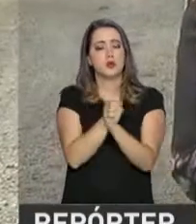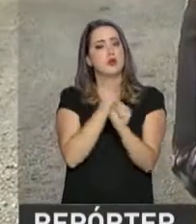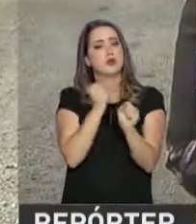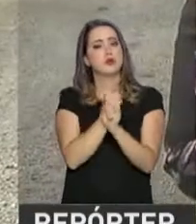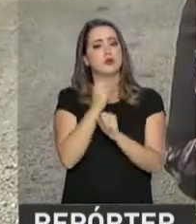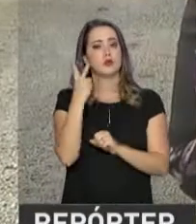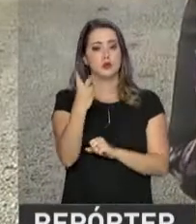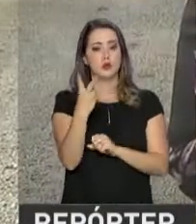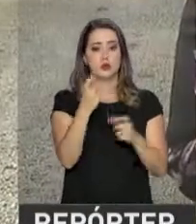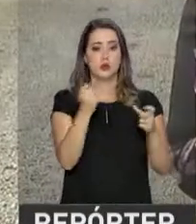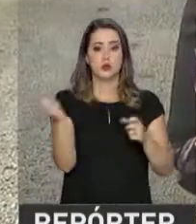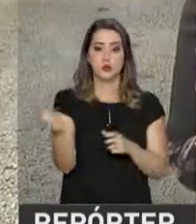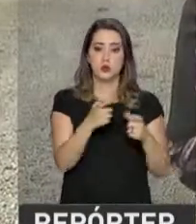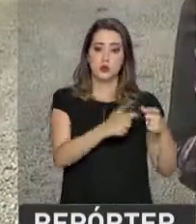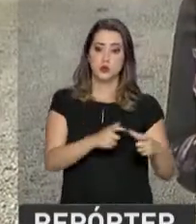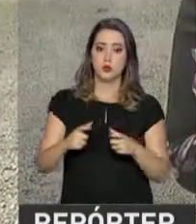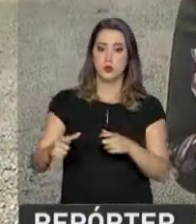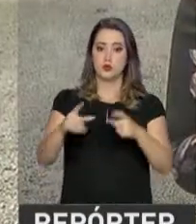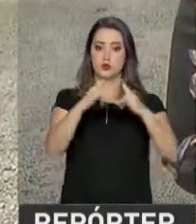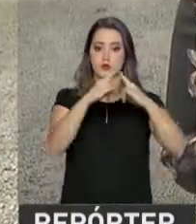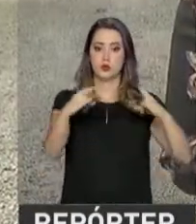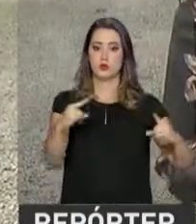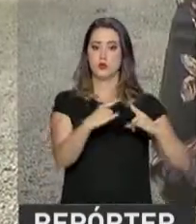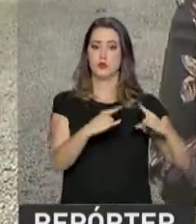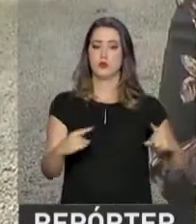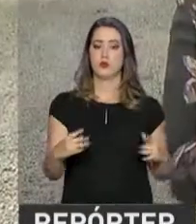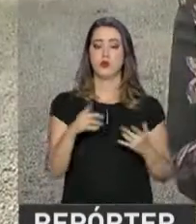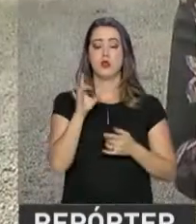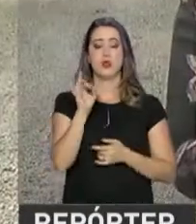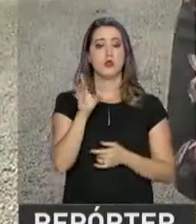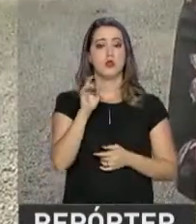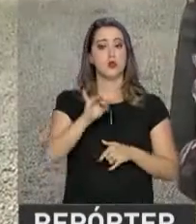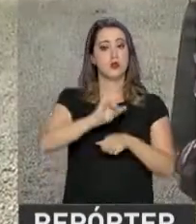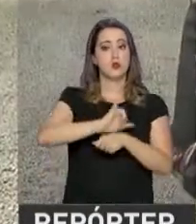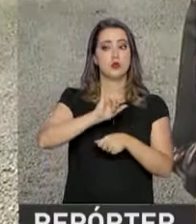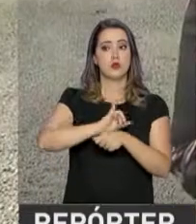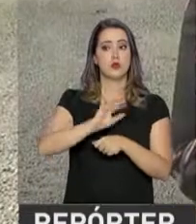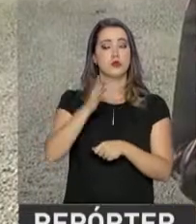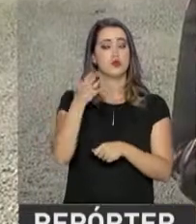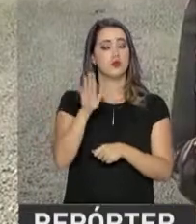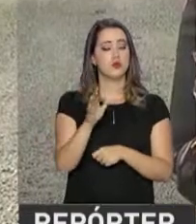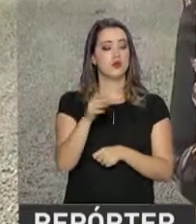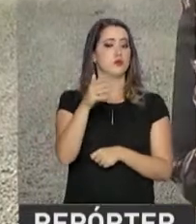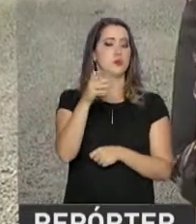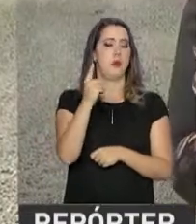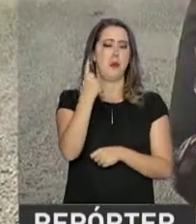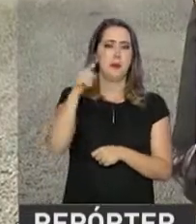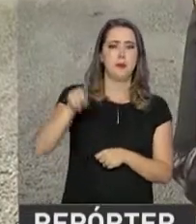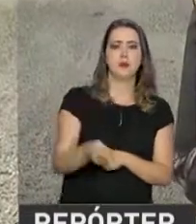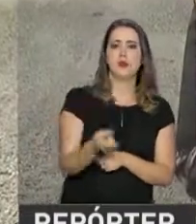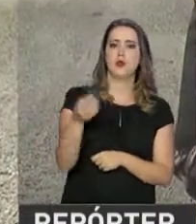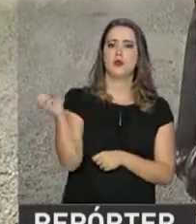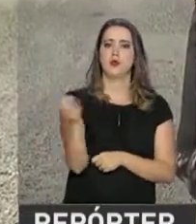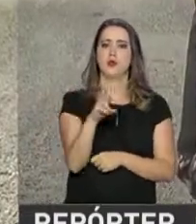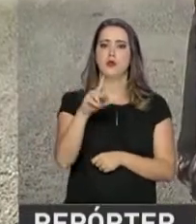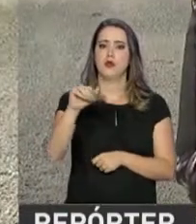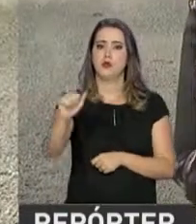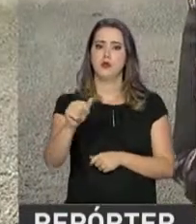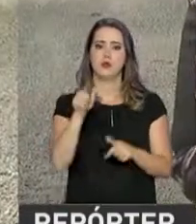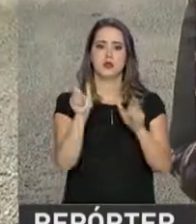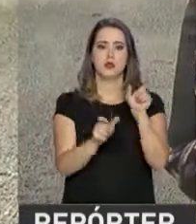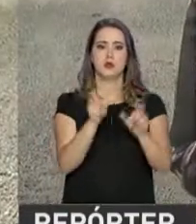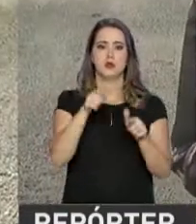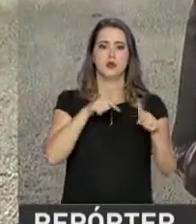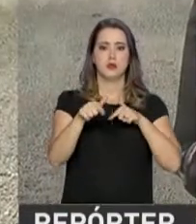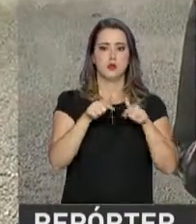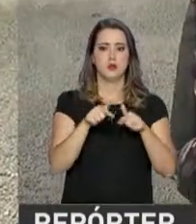de 2 novos abrigos aqui em Boa Vista. Só na capital serão cerca de 1.000 novas vagas para os